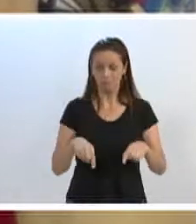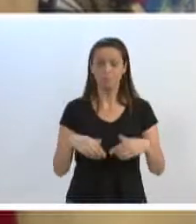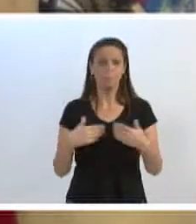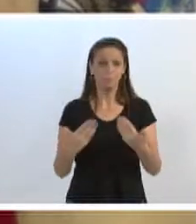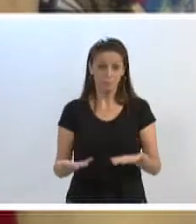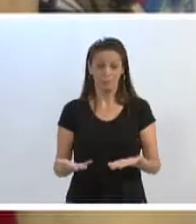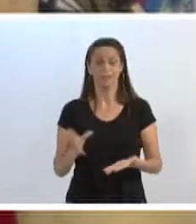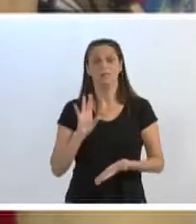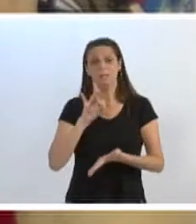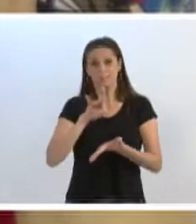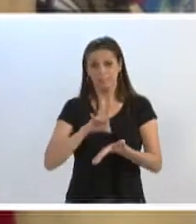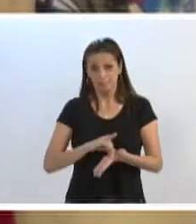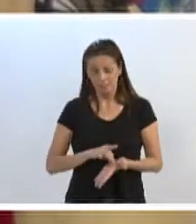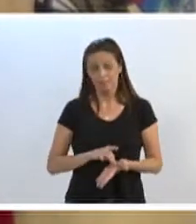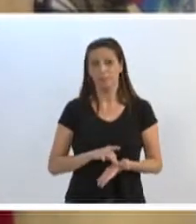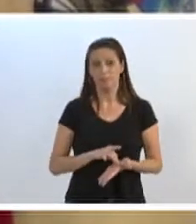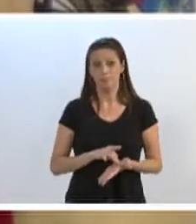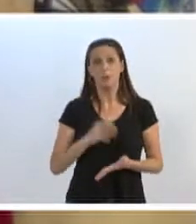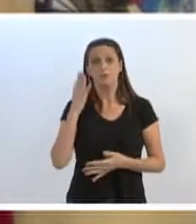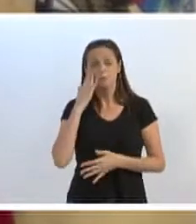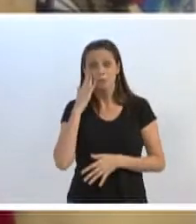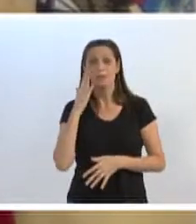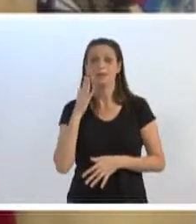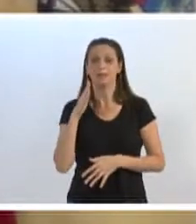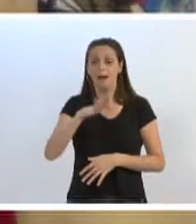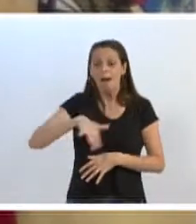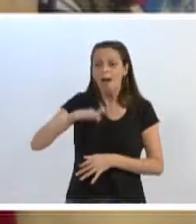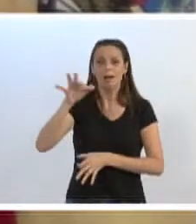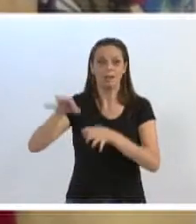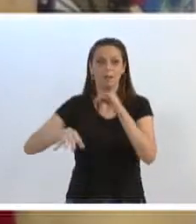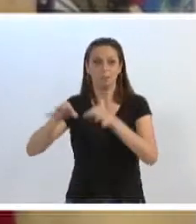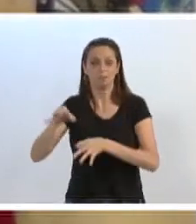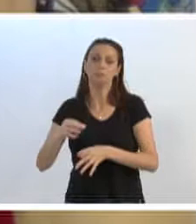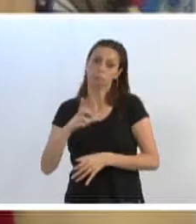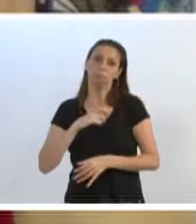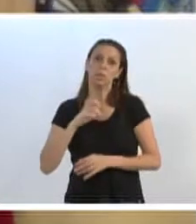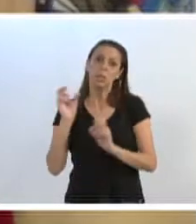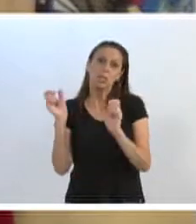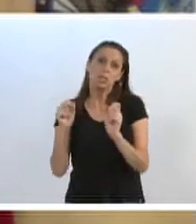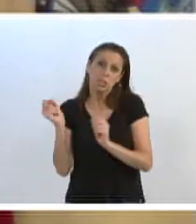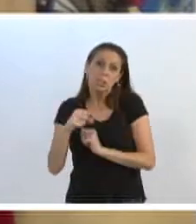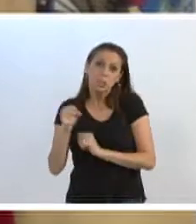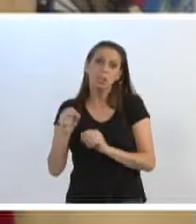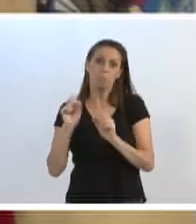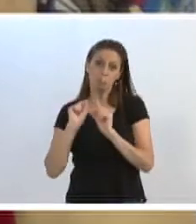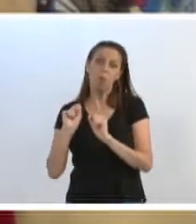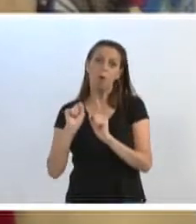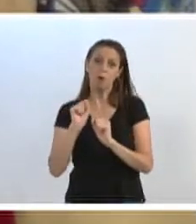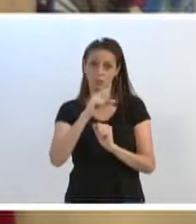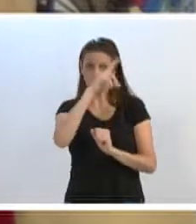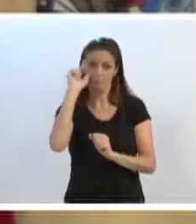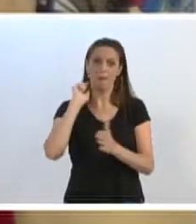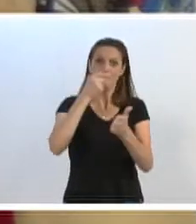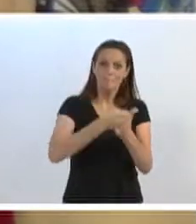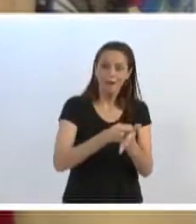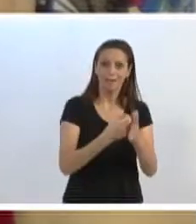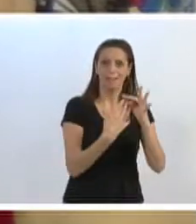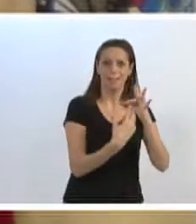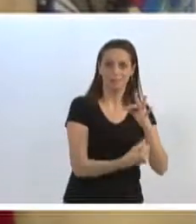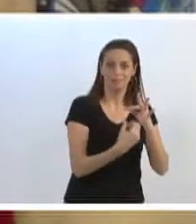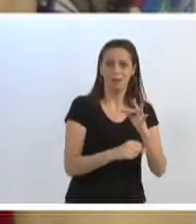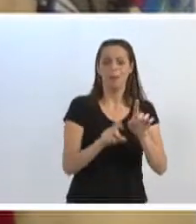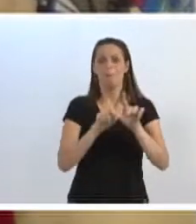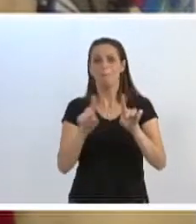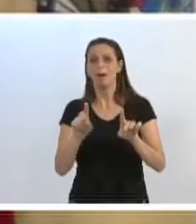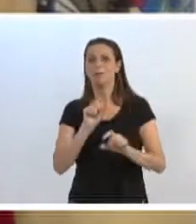questão legal, e eu sei que, do ponto de vista jurídico, há possibilidades, há outros municípios fazendo essa situação, eu acho que a questão aqui não é legal, a